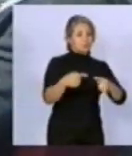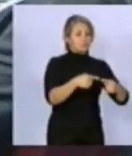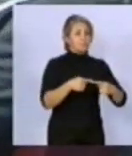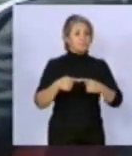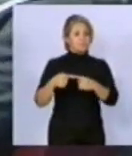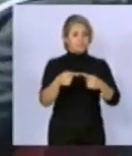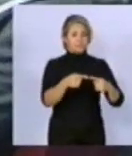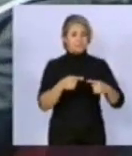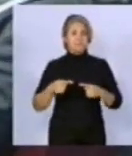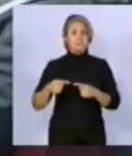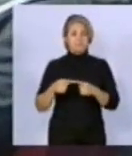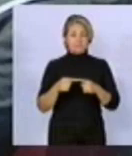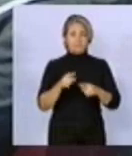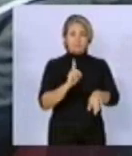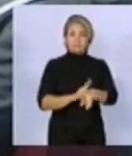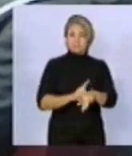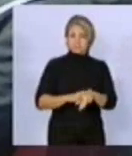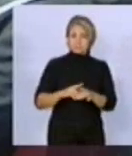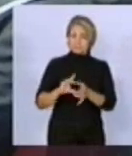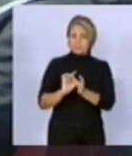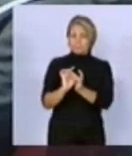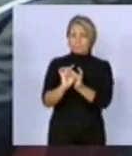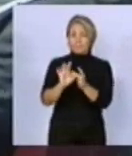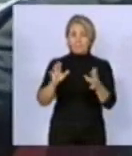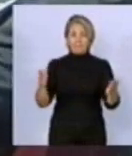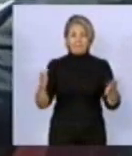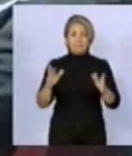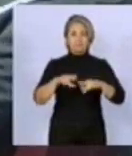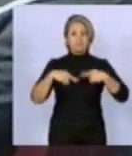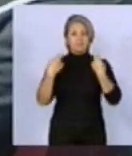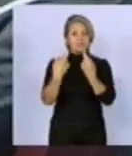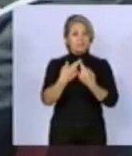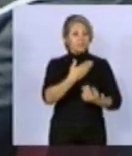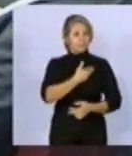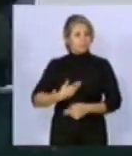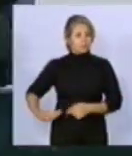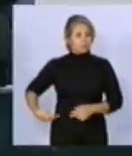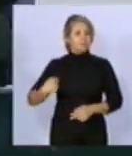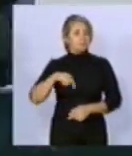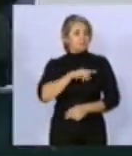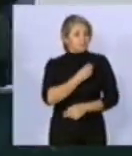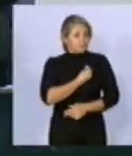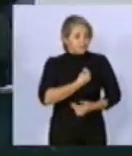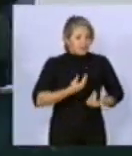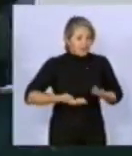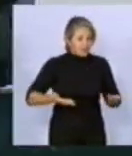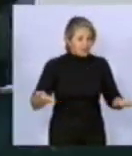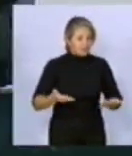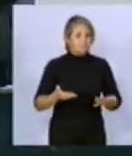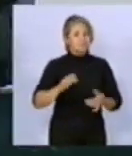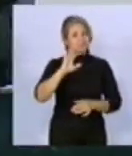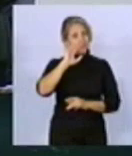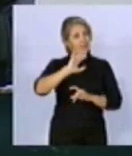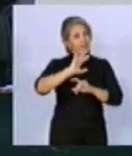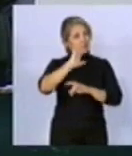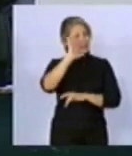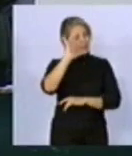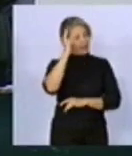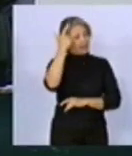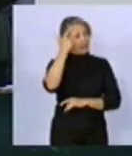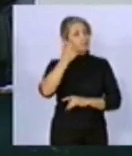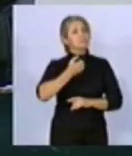nesse momento democrático da audiência pública que nós estamos vivendo claro que como houve hoje o